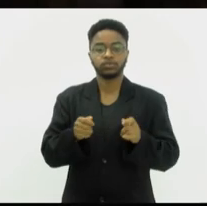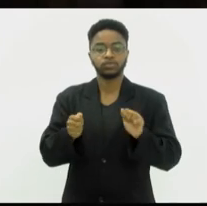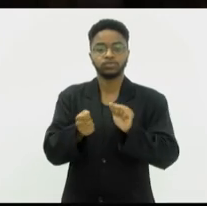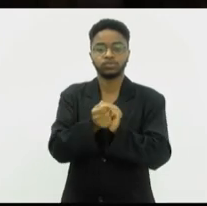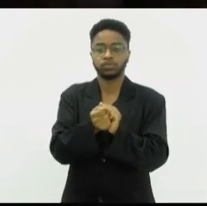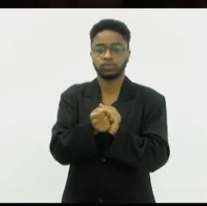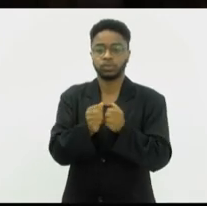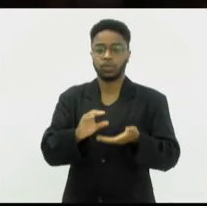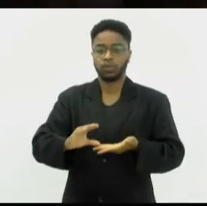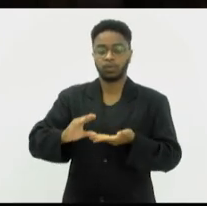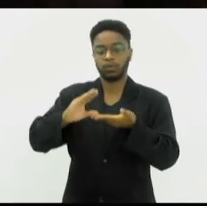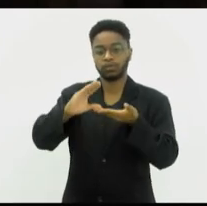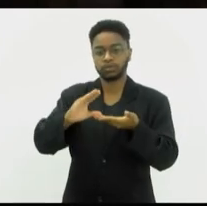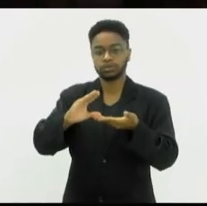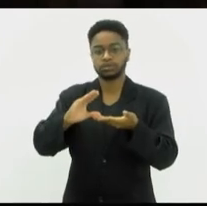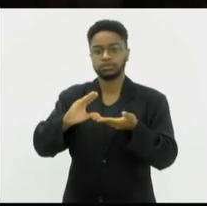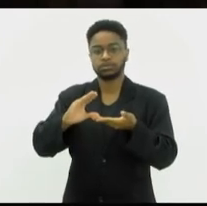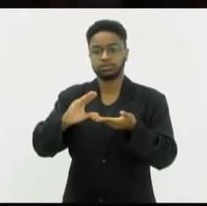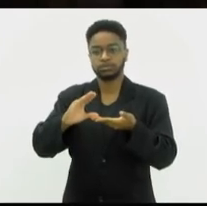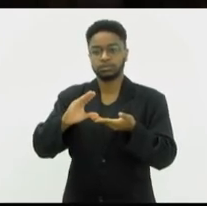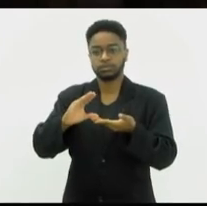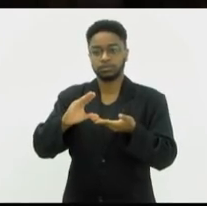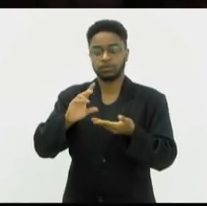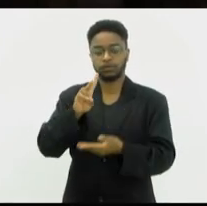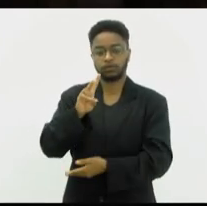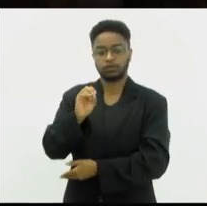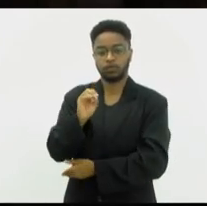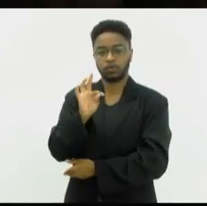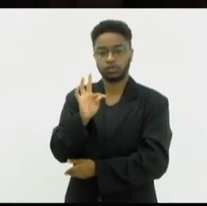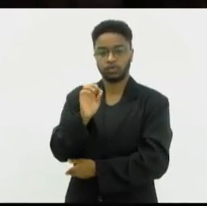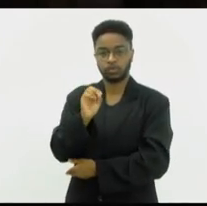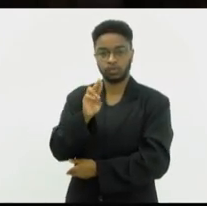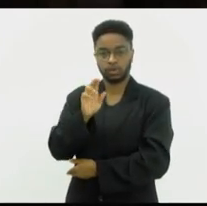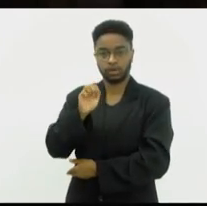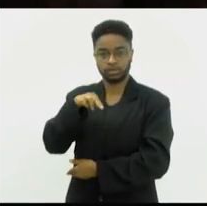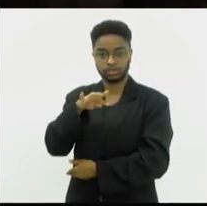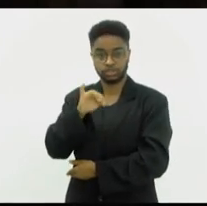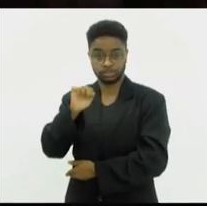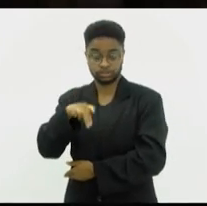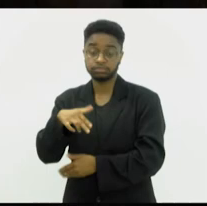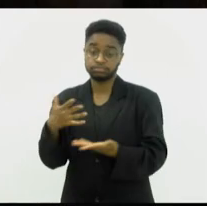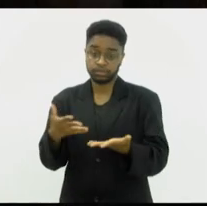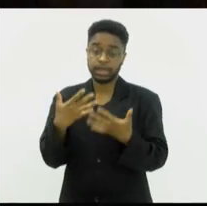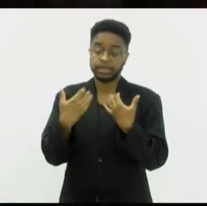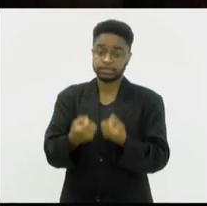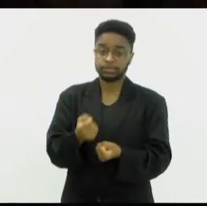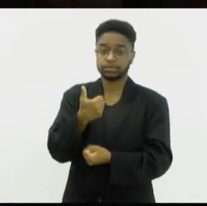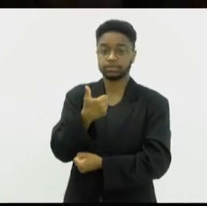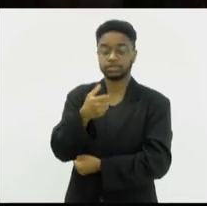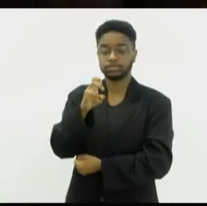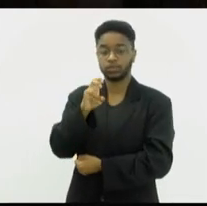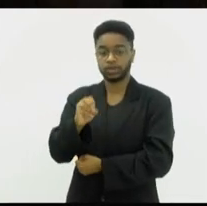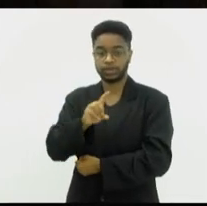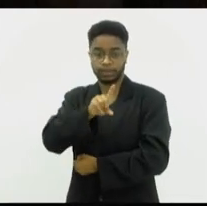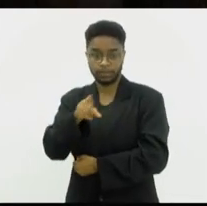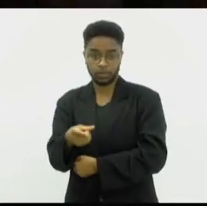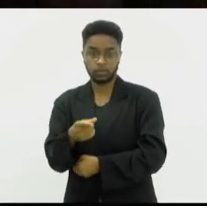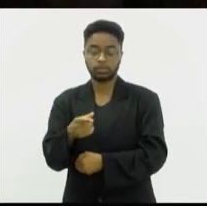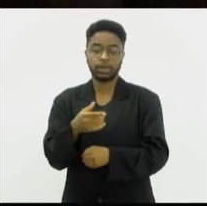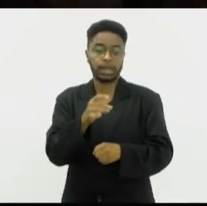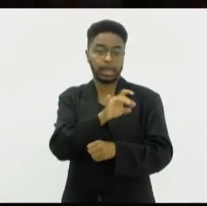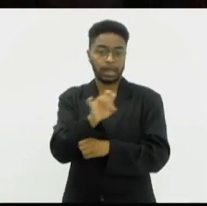conselhos da Votorantim, ali ela ganha 50 mil por uma reunião, da Brasil